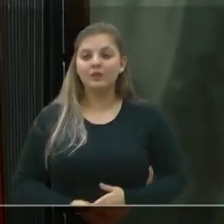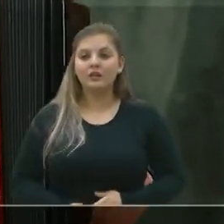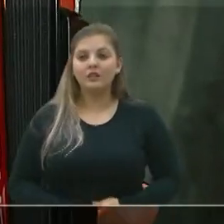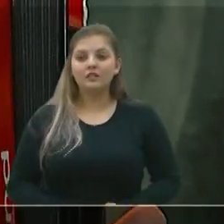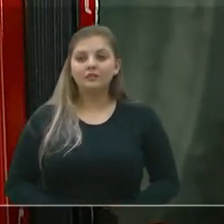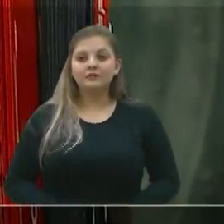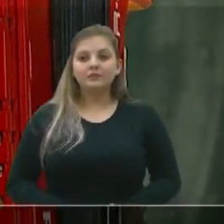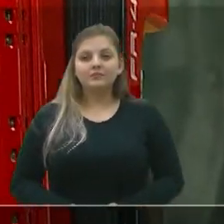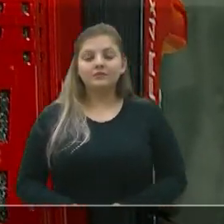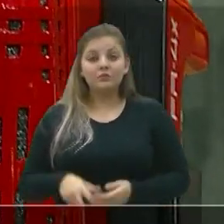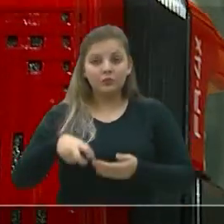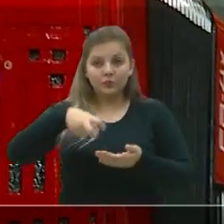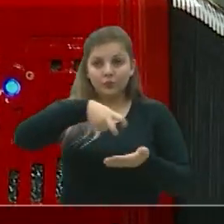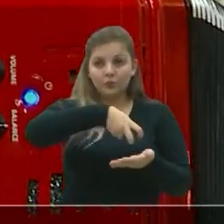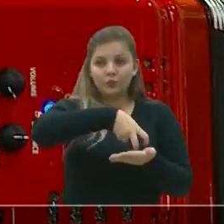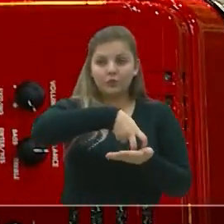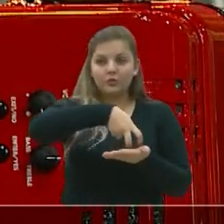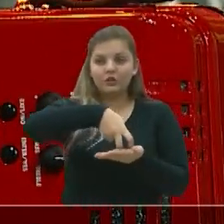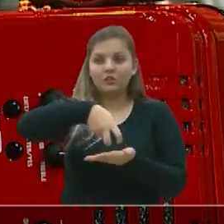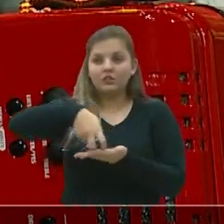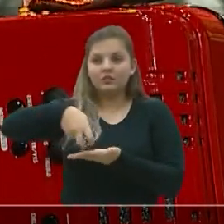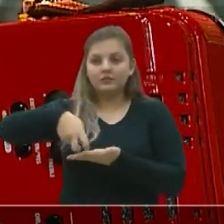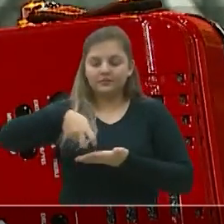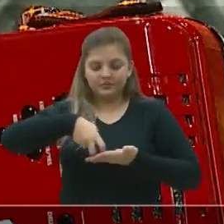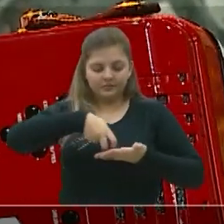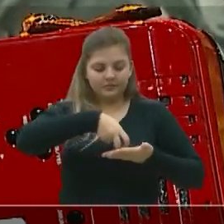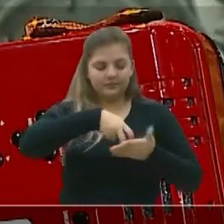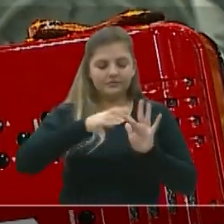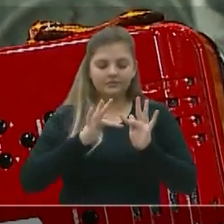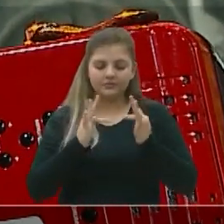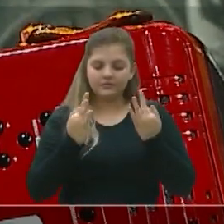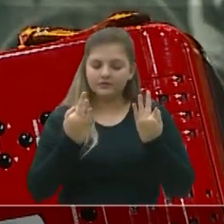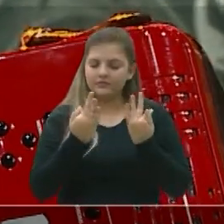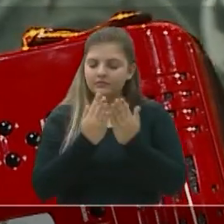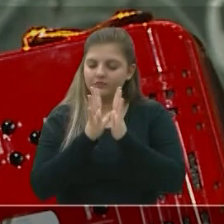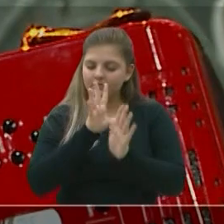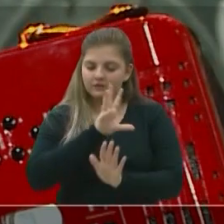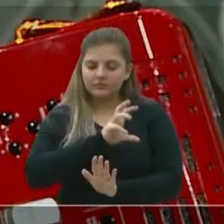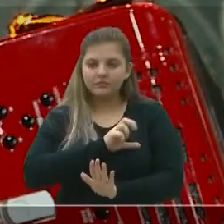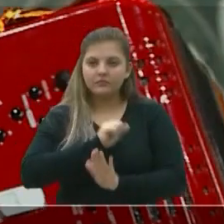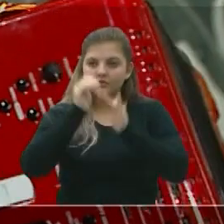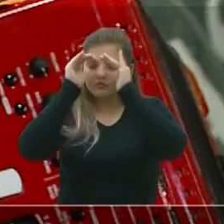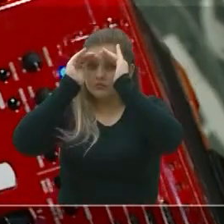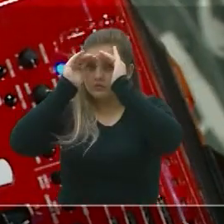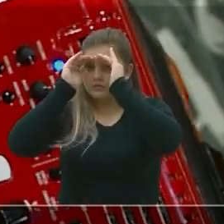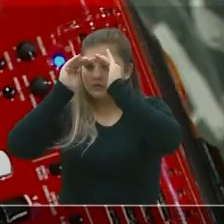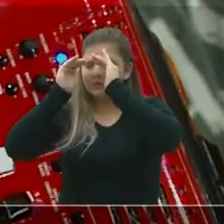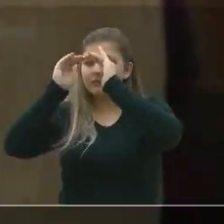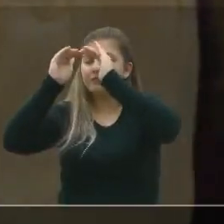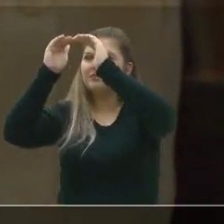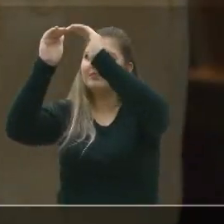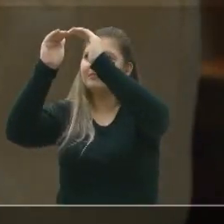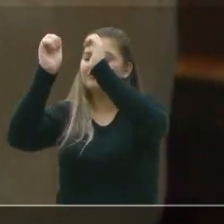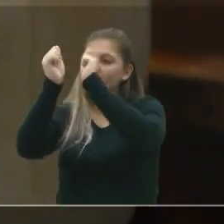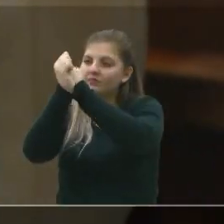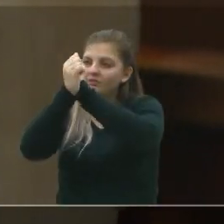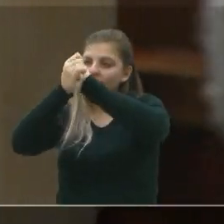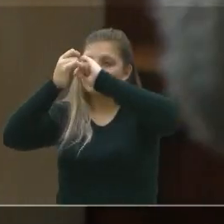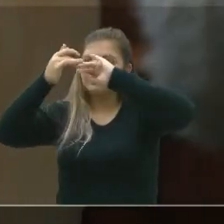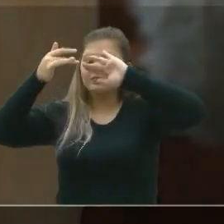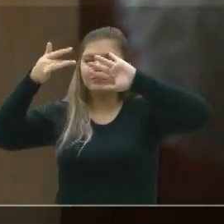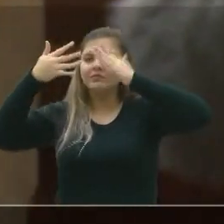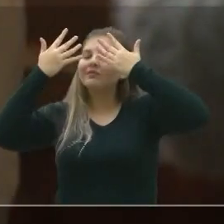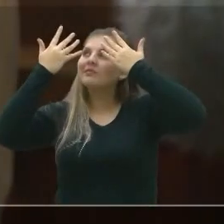adoração. Vai ficando de joelhos, família amada, rendendo toda honra, toda glória,